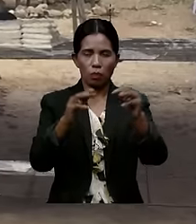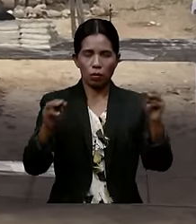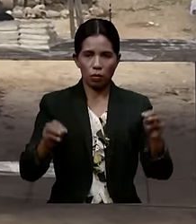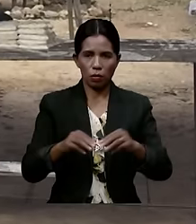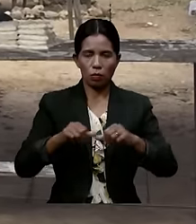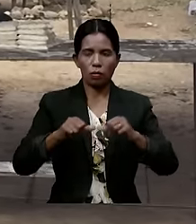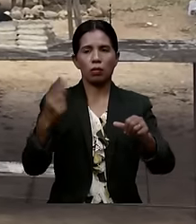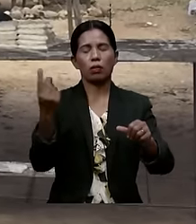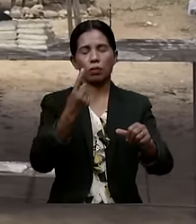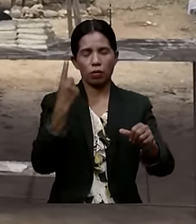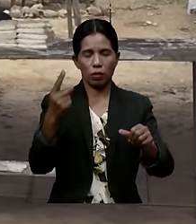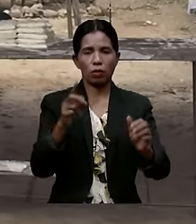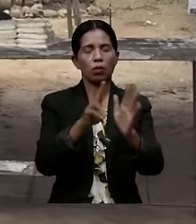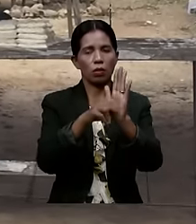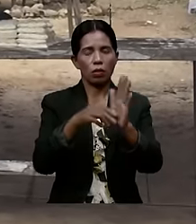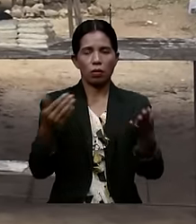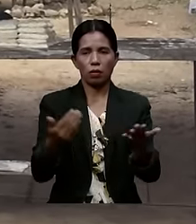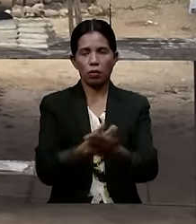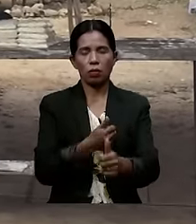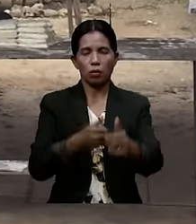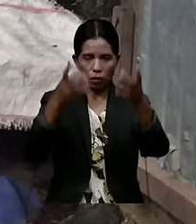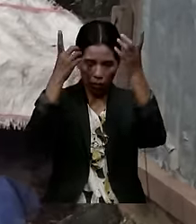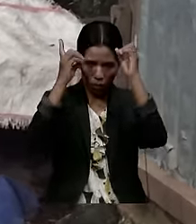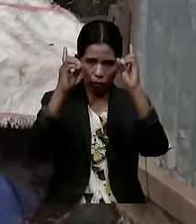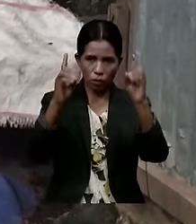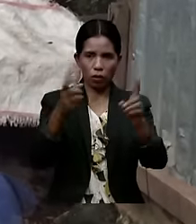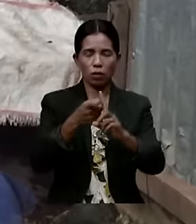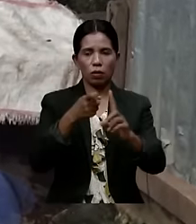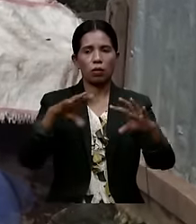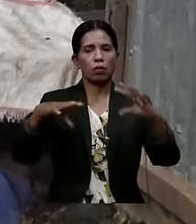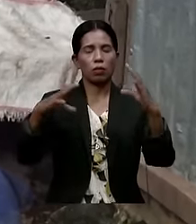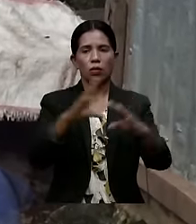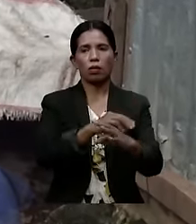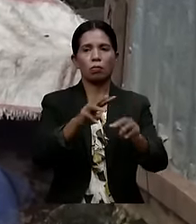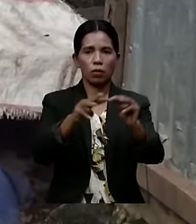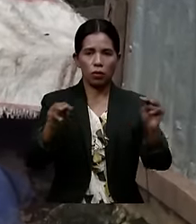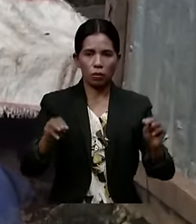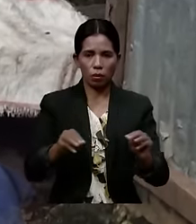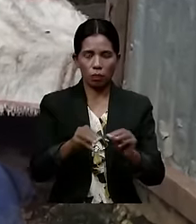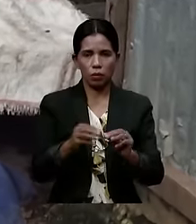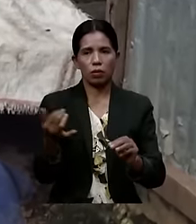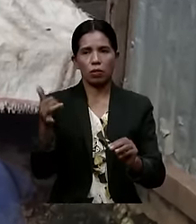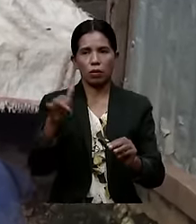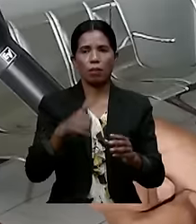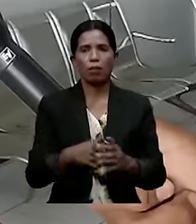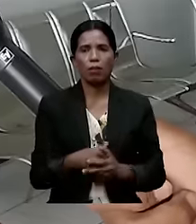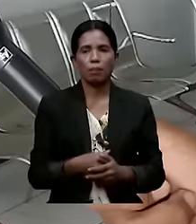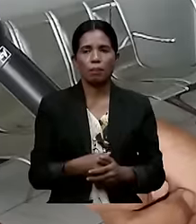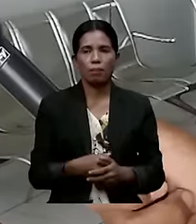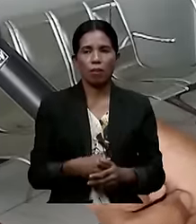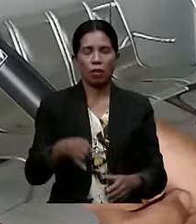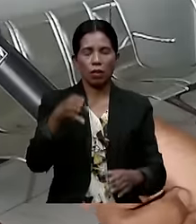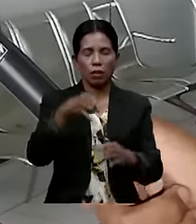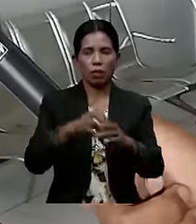continua mantém na fatin horário fom, baseado na decisão coletiva, o si conselho consultivo municipal nian. Inclui